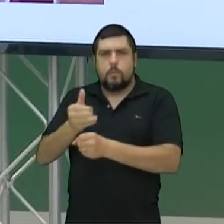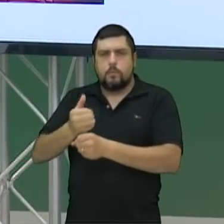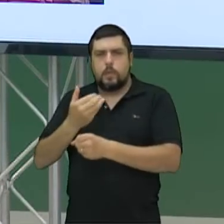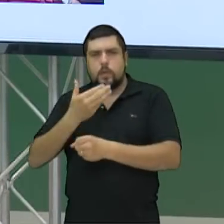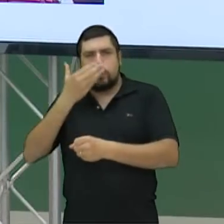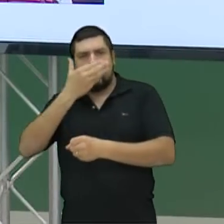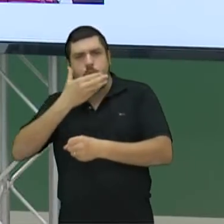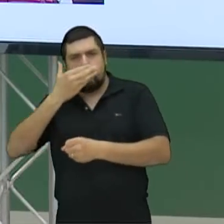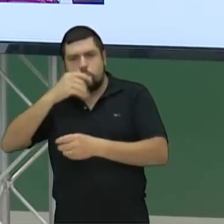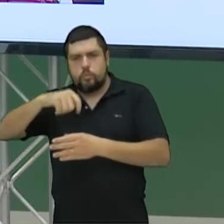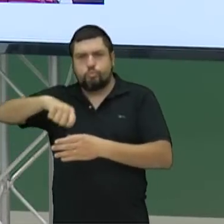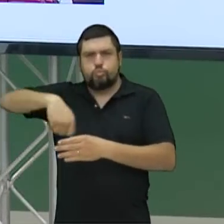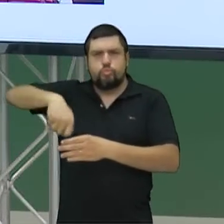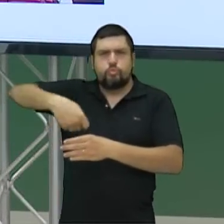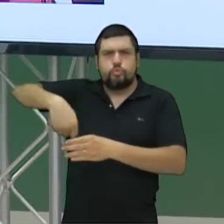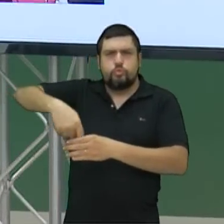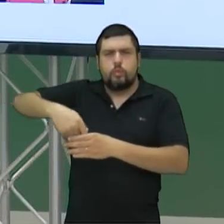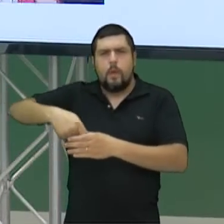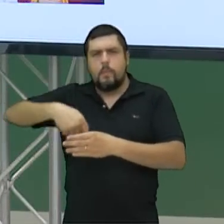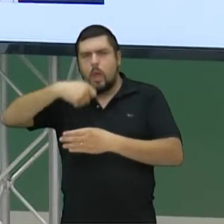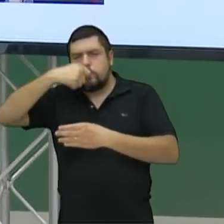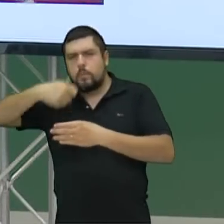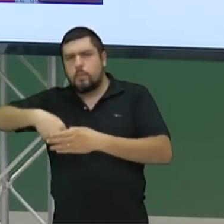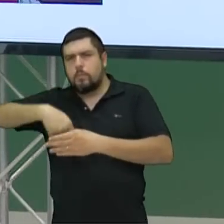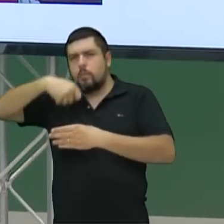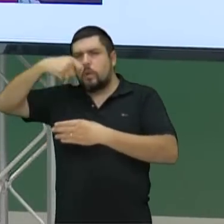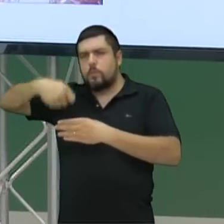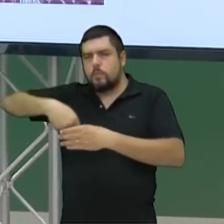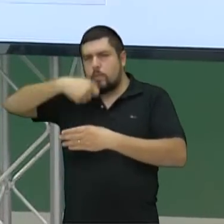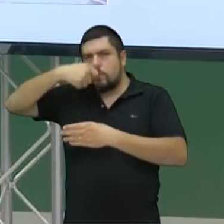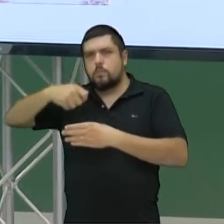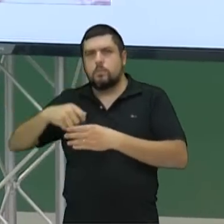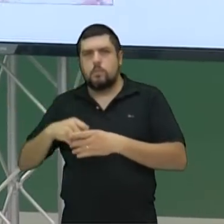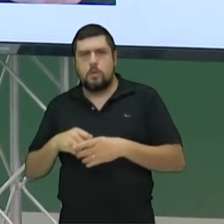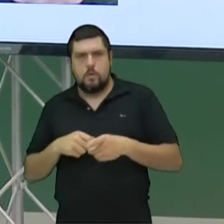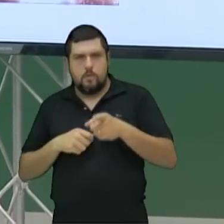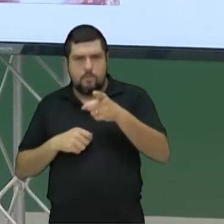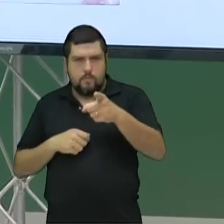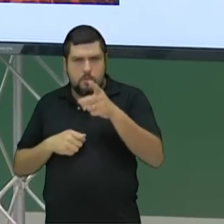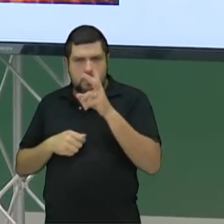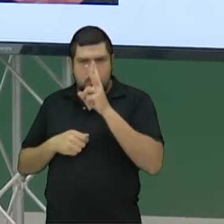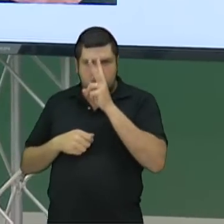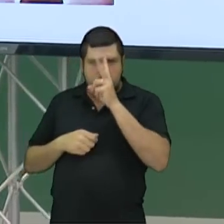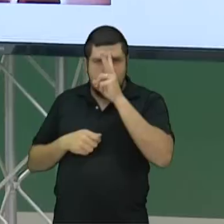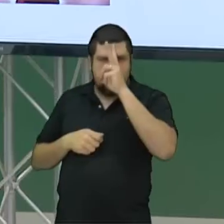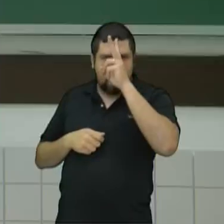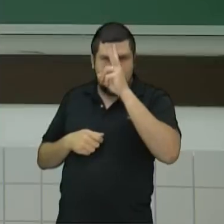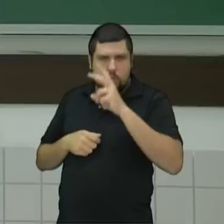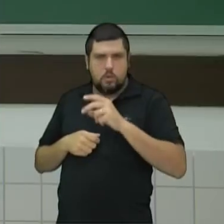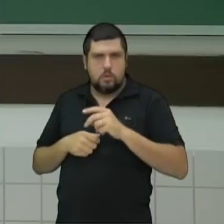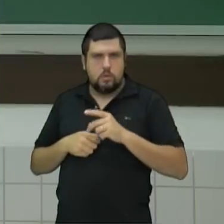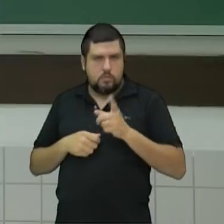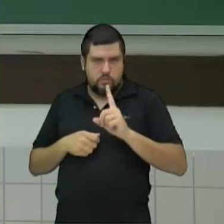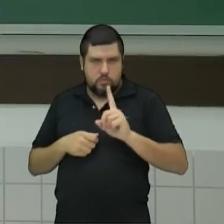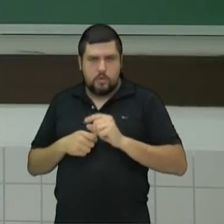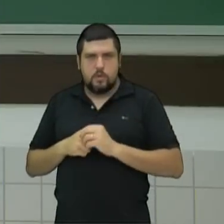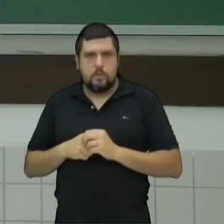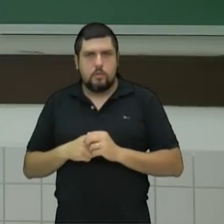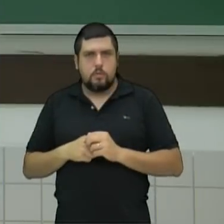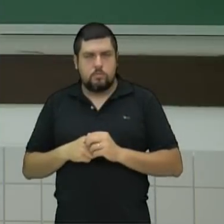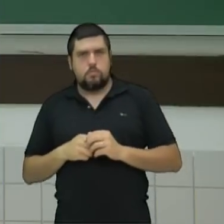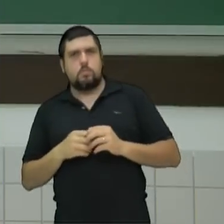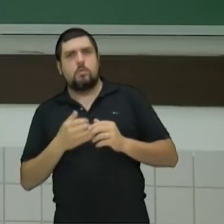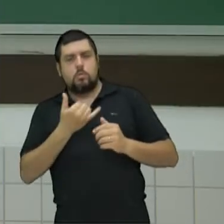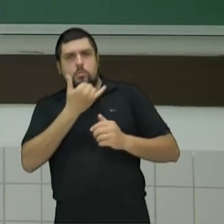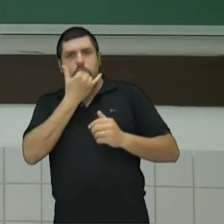Que faz aí seu negócio, que não é você que tem a força. Ah, como assim, professor? Não é eu que tenho a